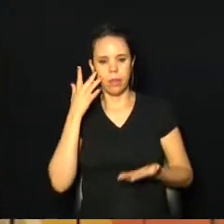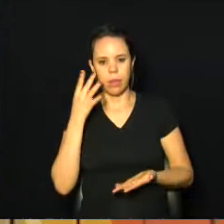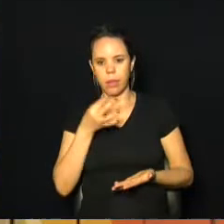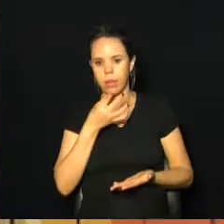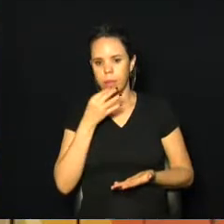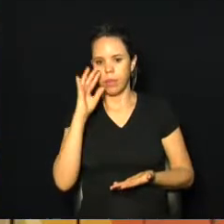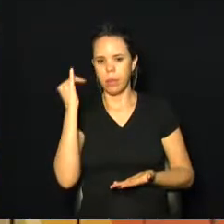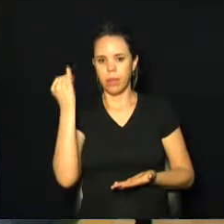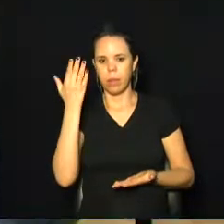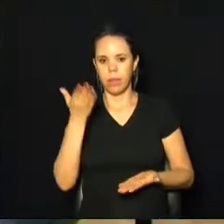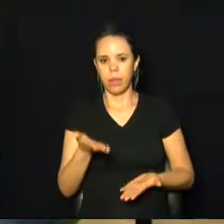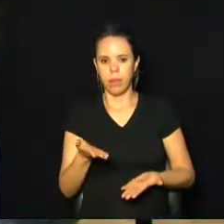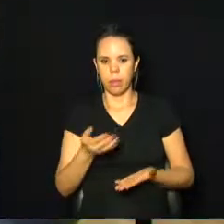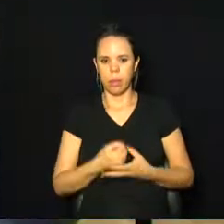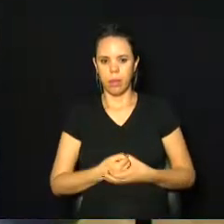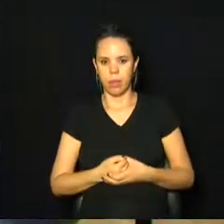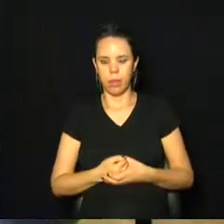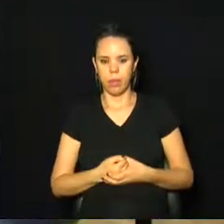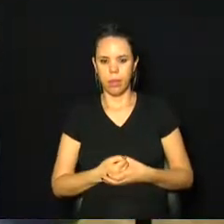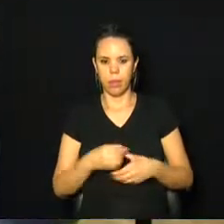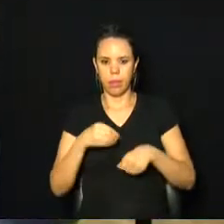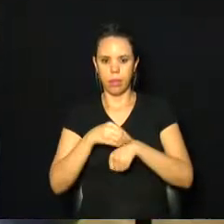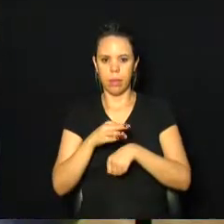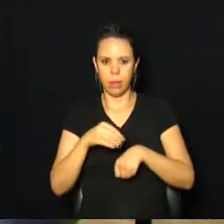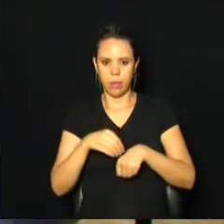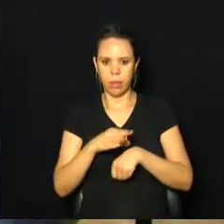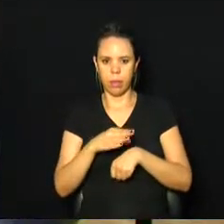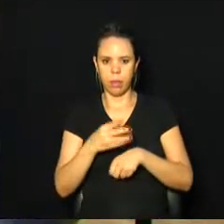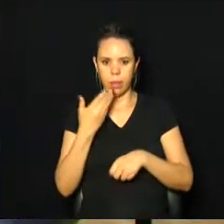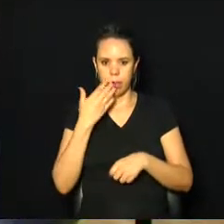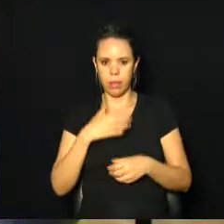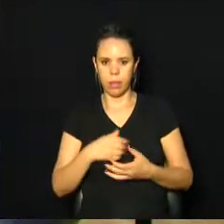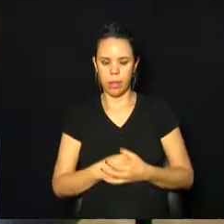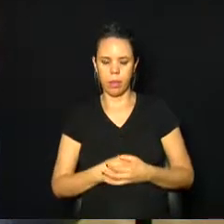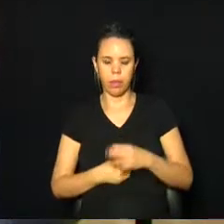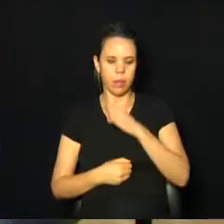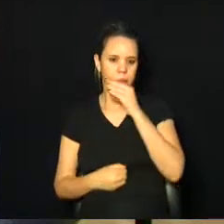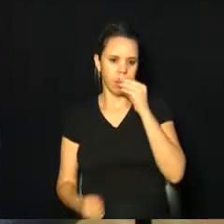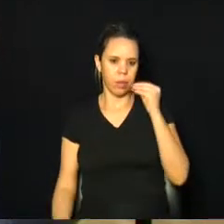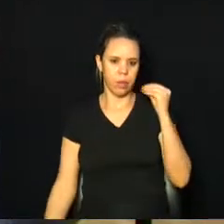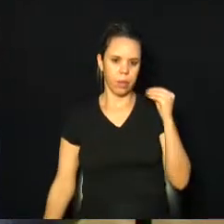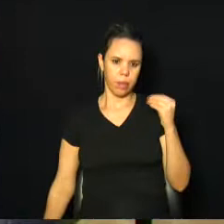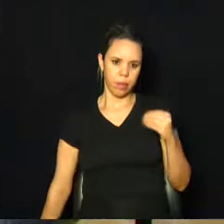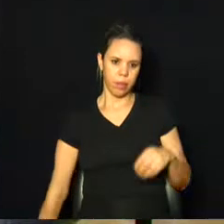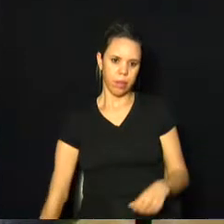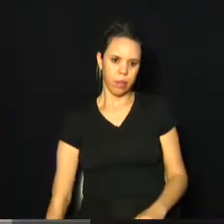mais importante para passar para essas crianças e adolescentes, Pampa?